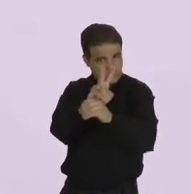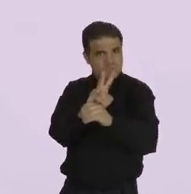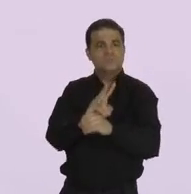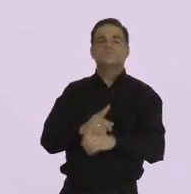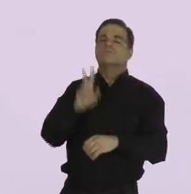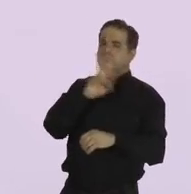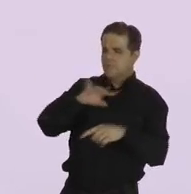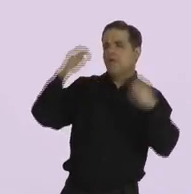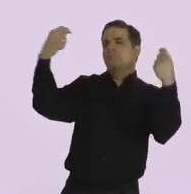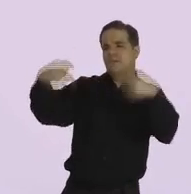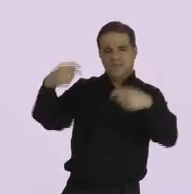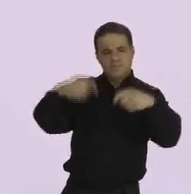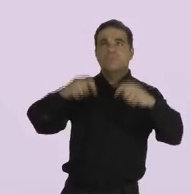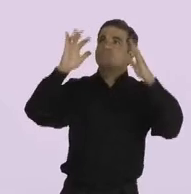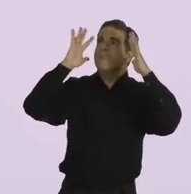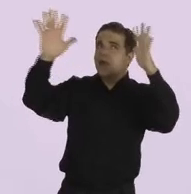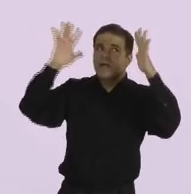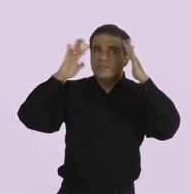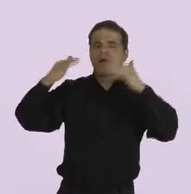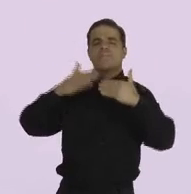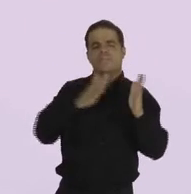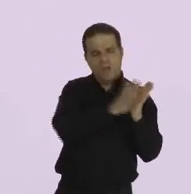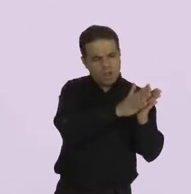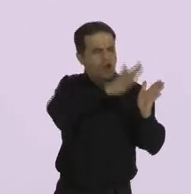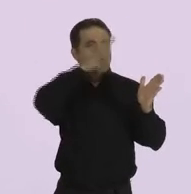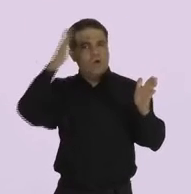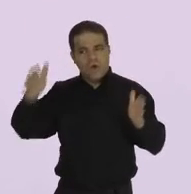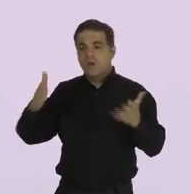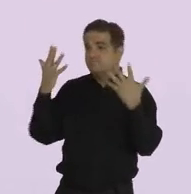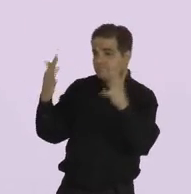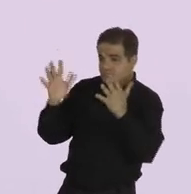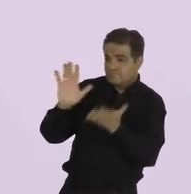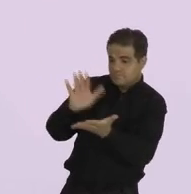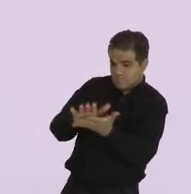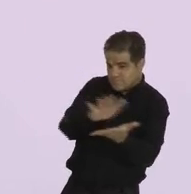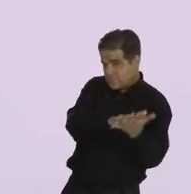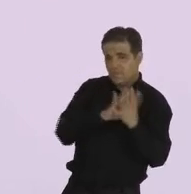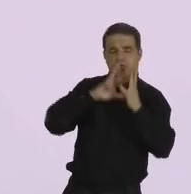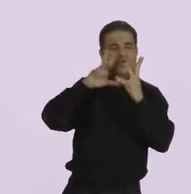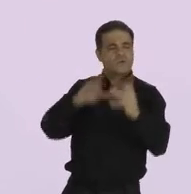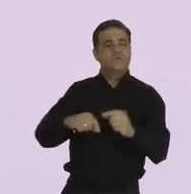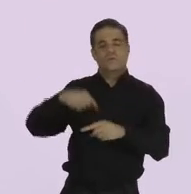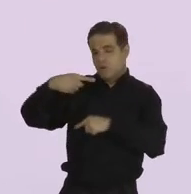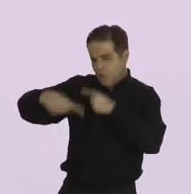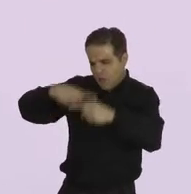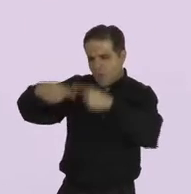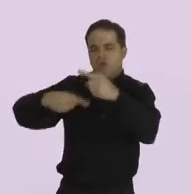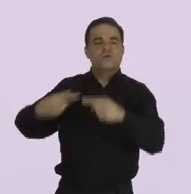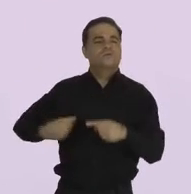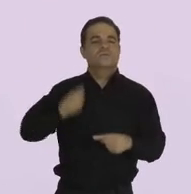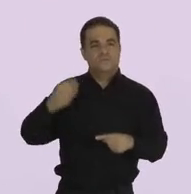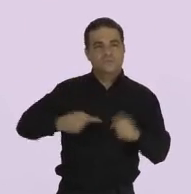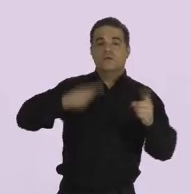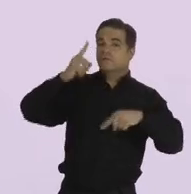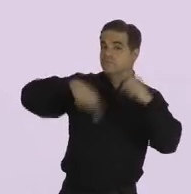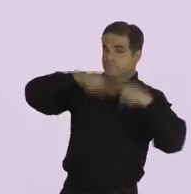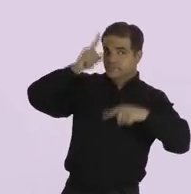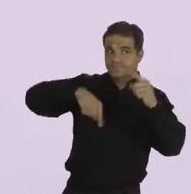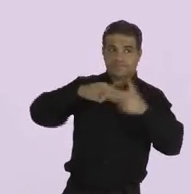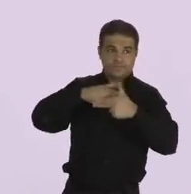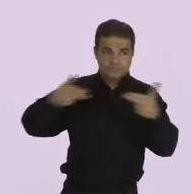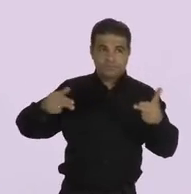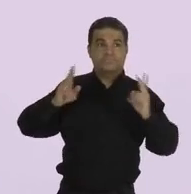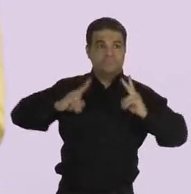a gente precisa pensar no longo prazo e concentrar todo o ciclo de vida dos materiais